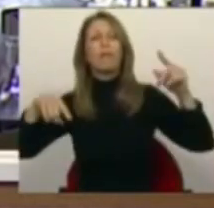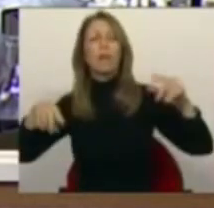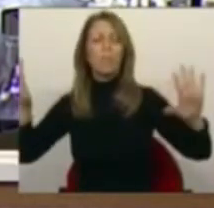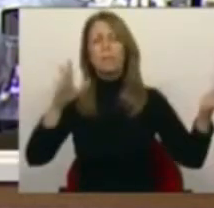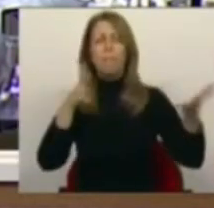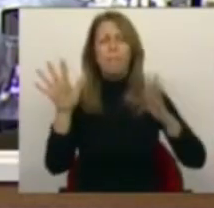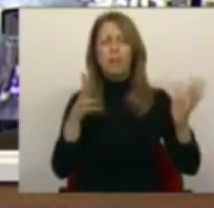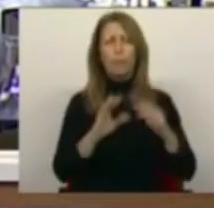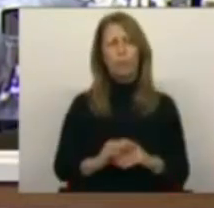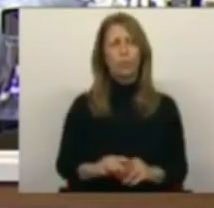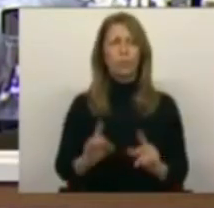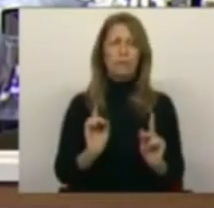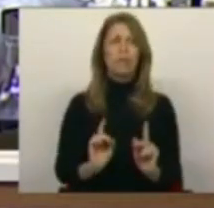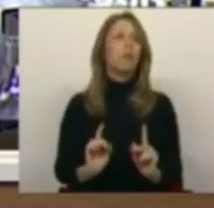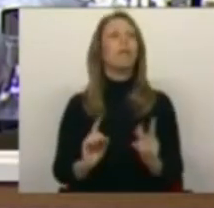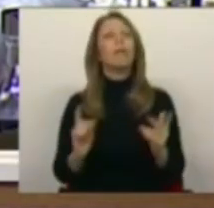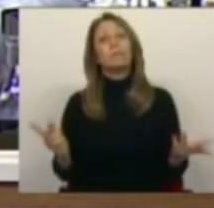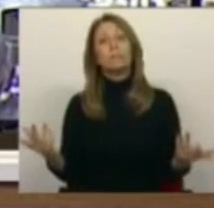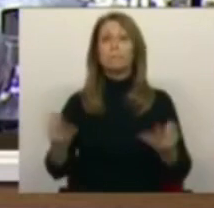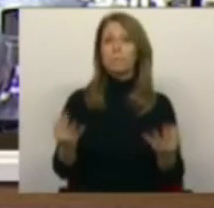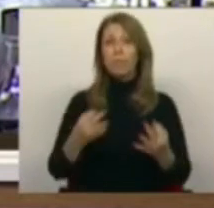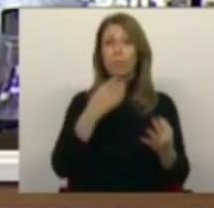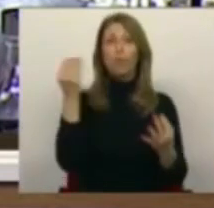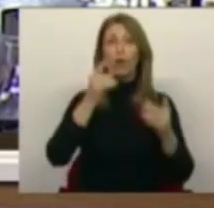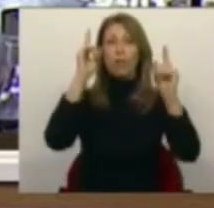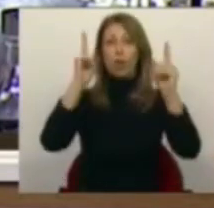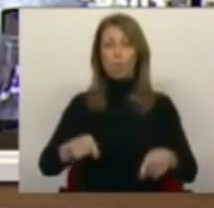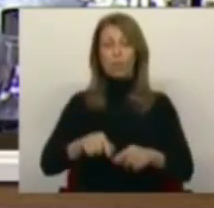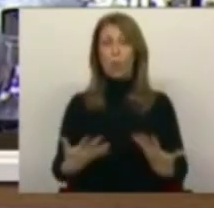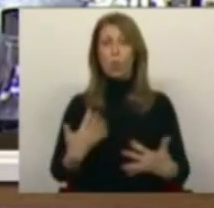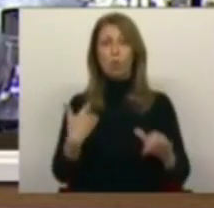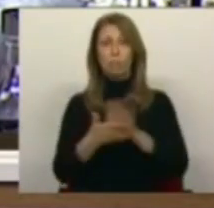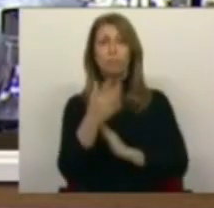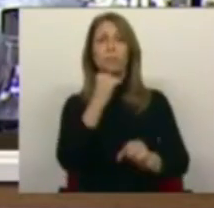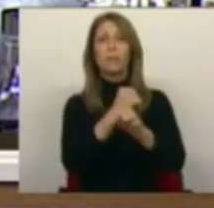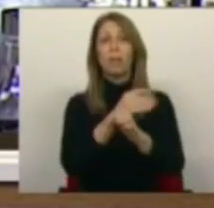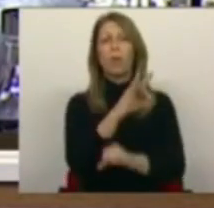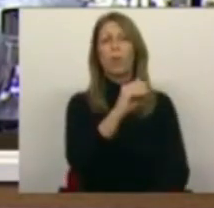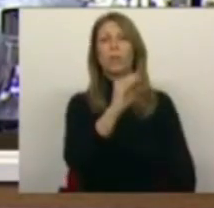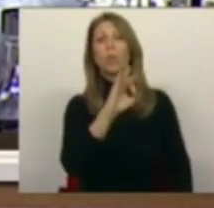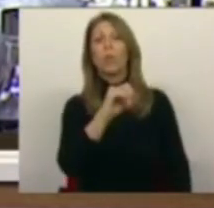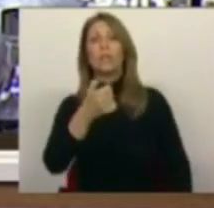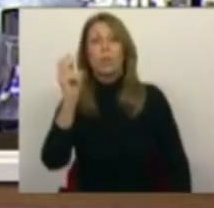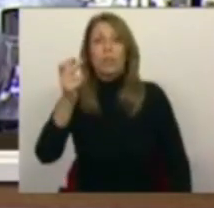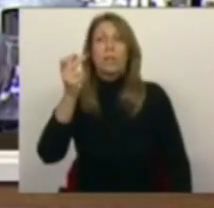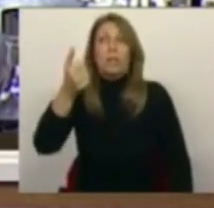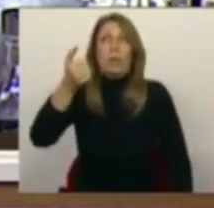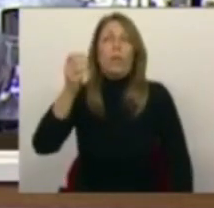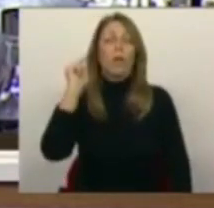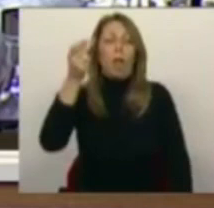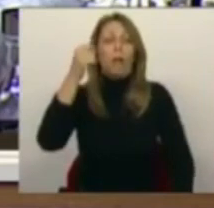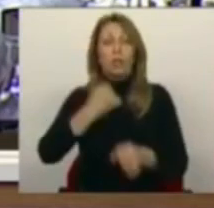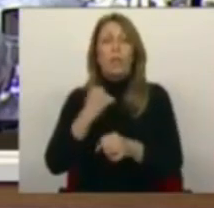ordem de grandeza. Isso é fraco consolo para um jovem que começa a carreira hoje e que vai ter 40, 45 ou 50 anos de carreira pela frente e que só